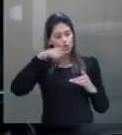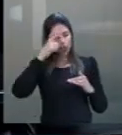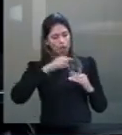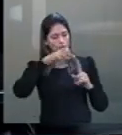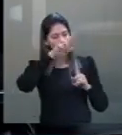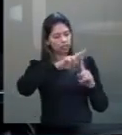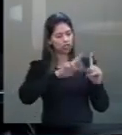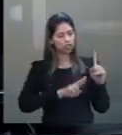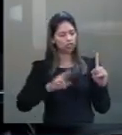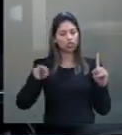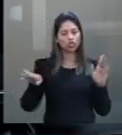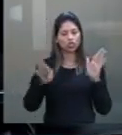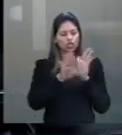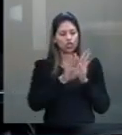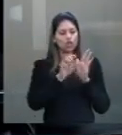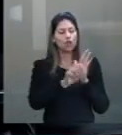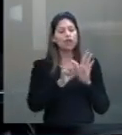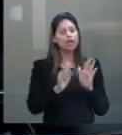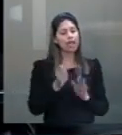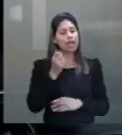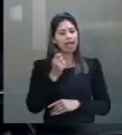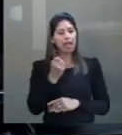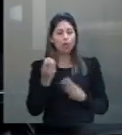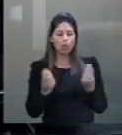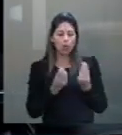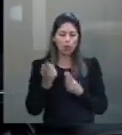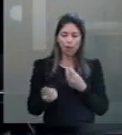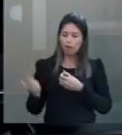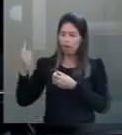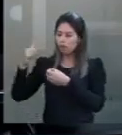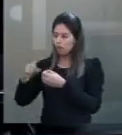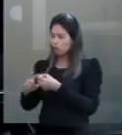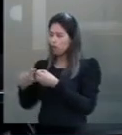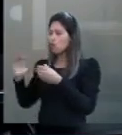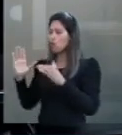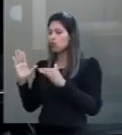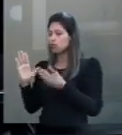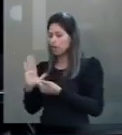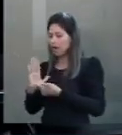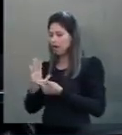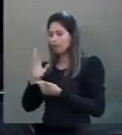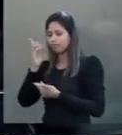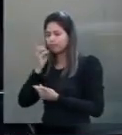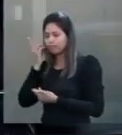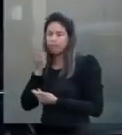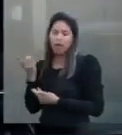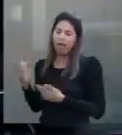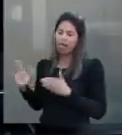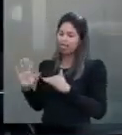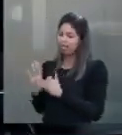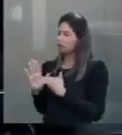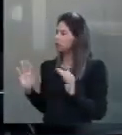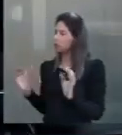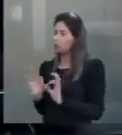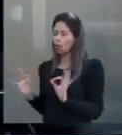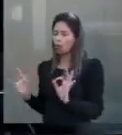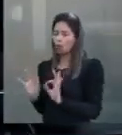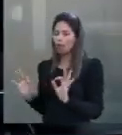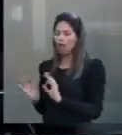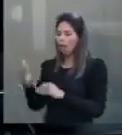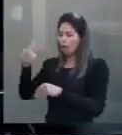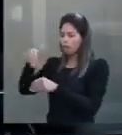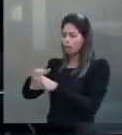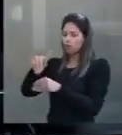forma inédita e mandaram de volta para a Câmara e até hoje a Câmara não votou. Infelizmente, o